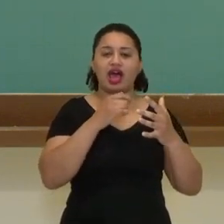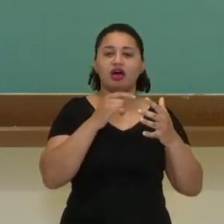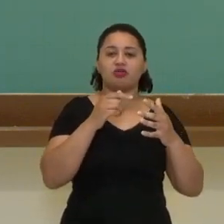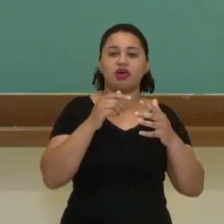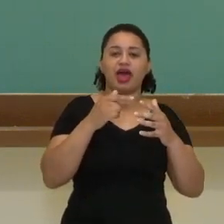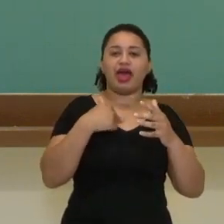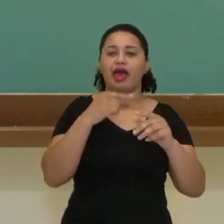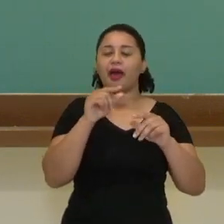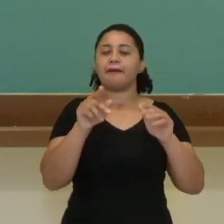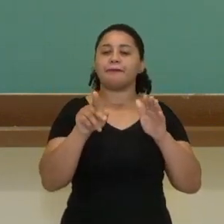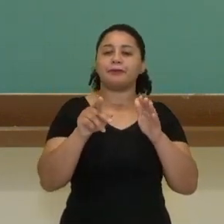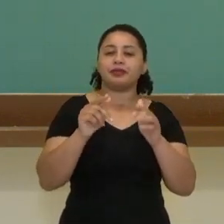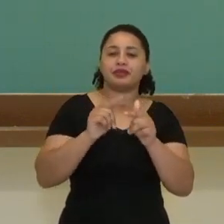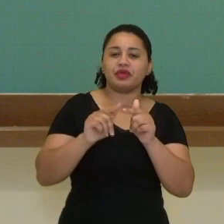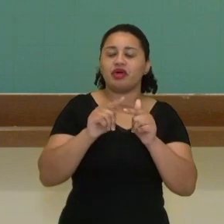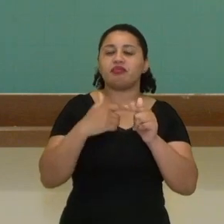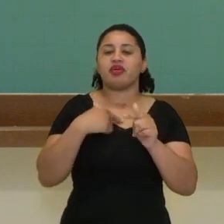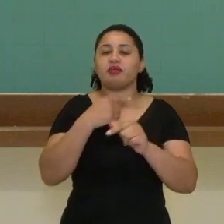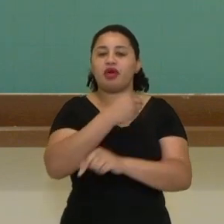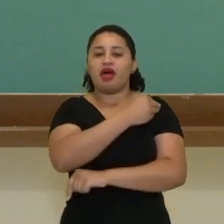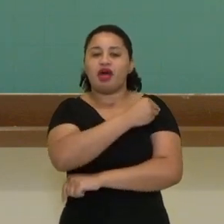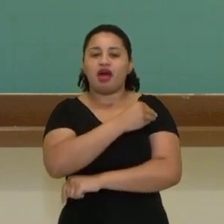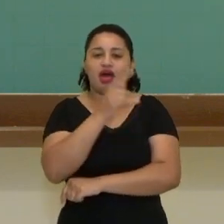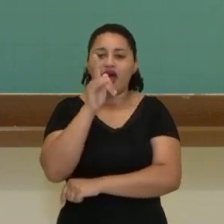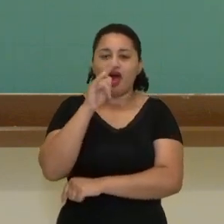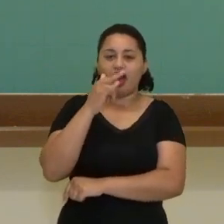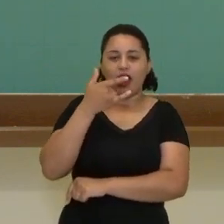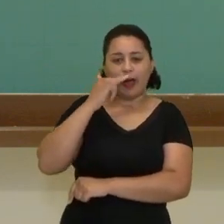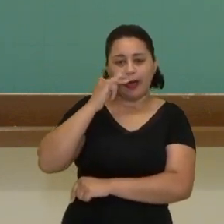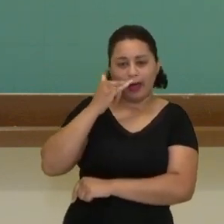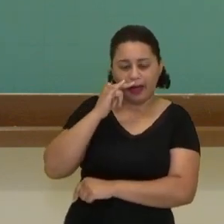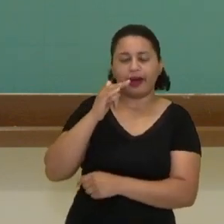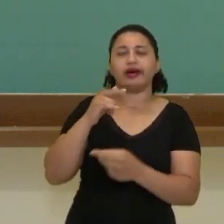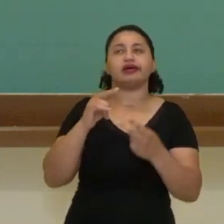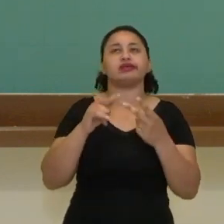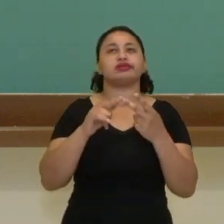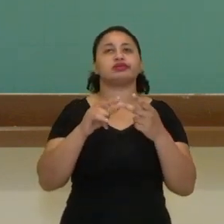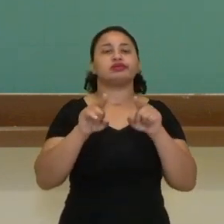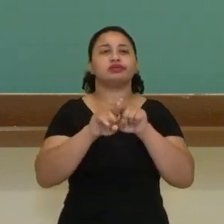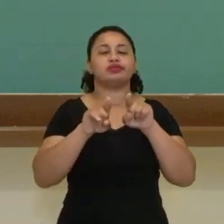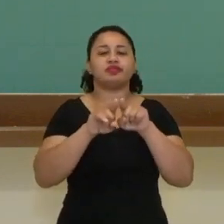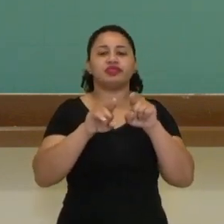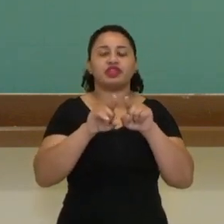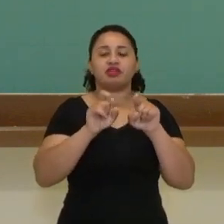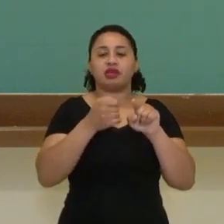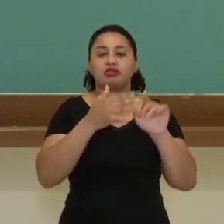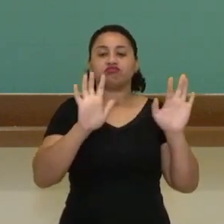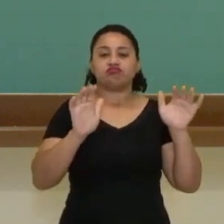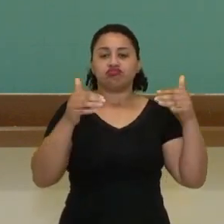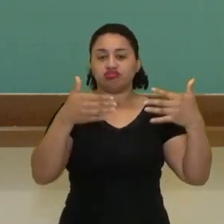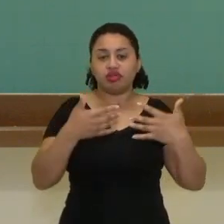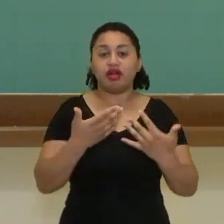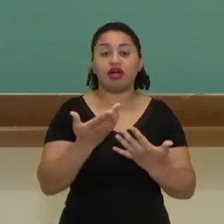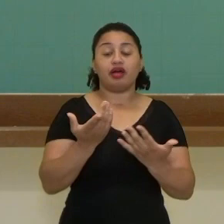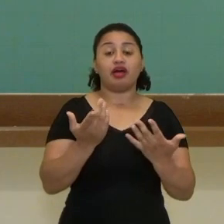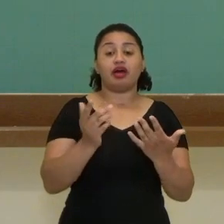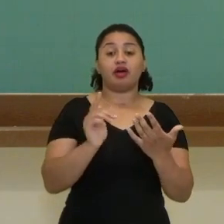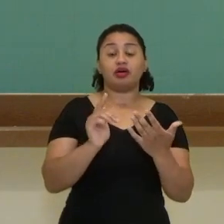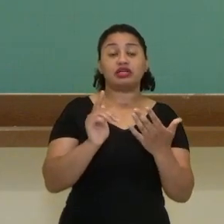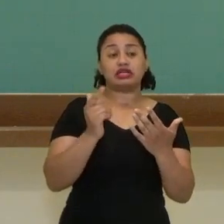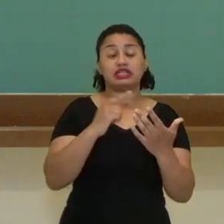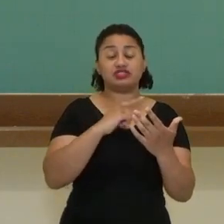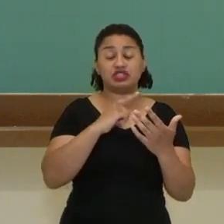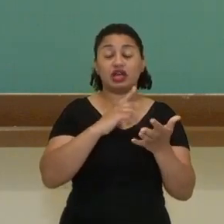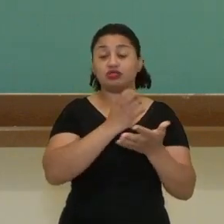também acabava influenciando nesse comportamento, então ele não era uma pessoa muito fácil de lidar. E ele sabia disso, por isso que ele